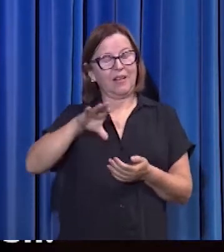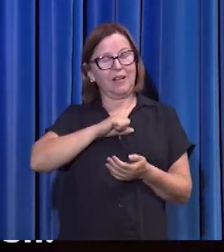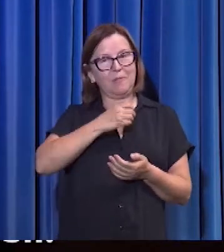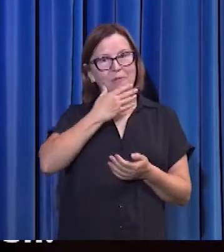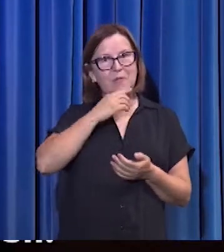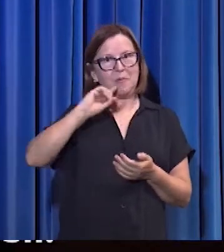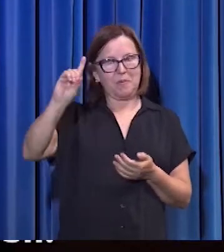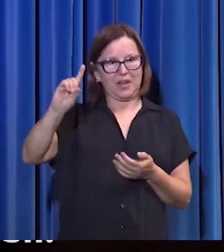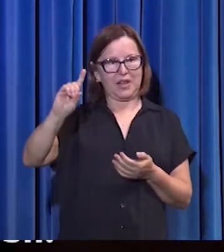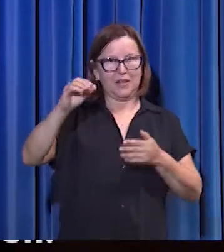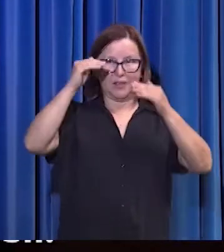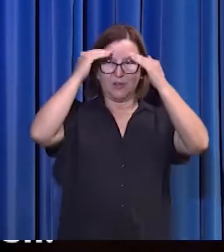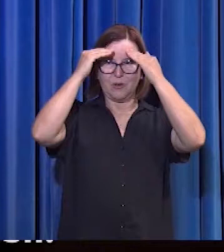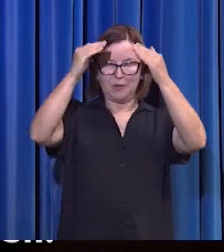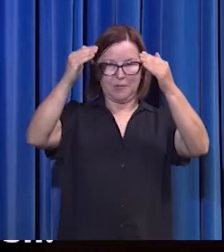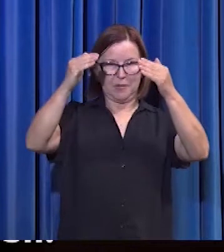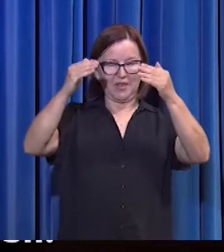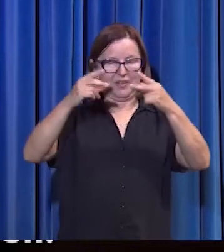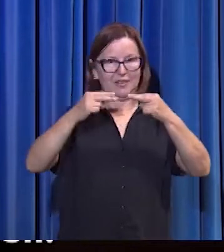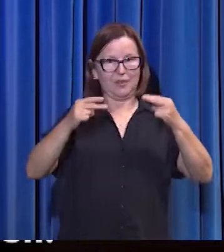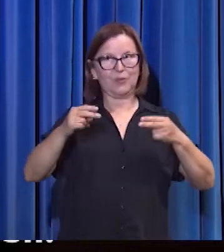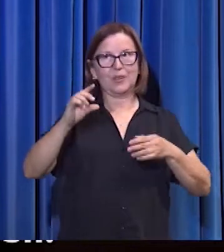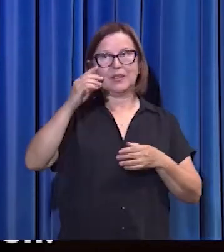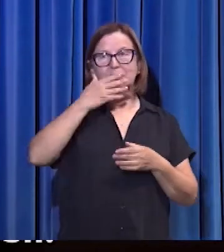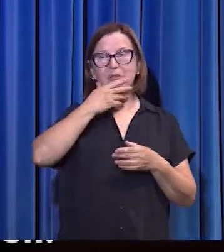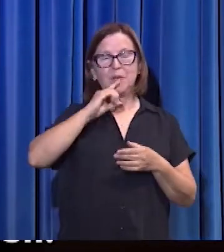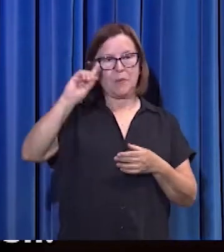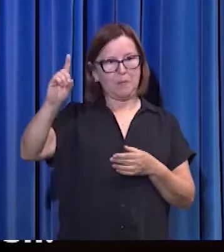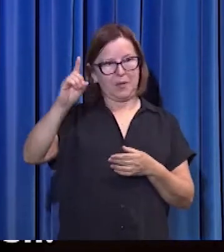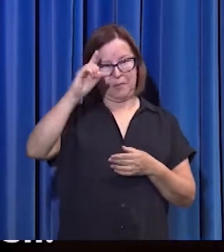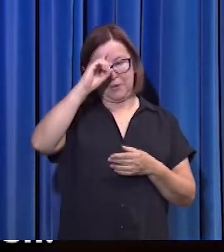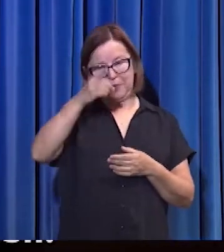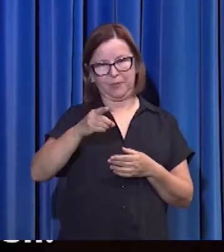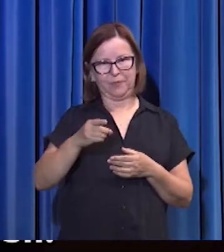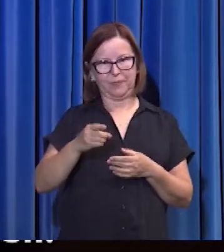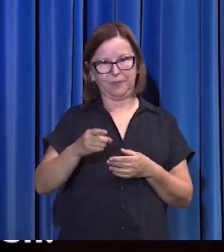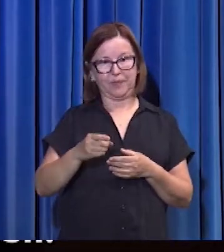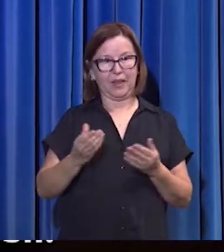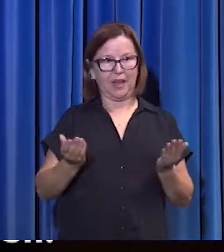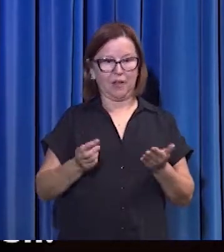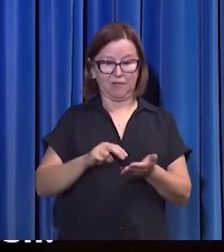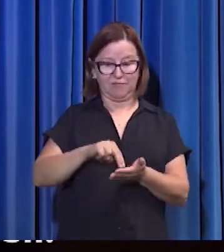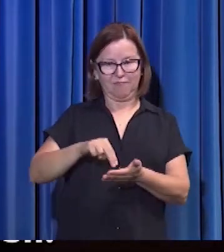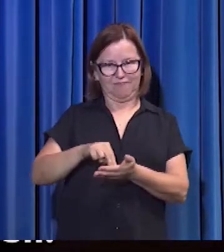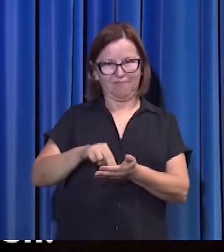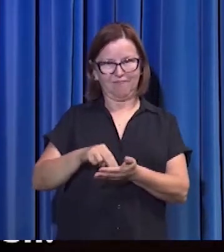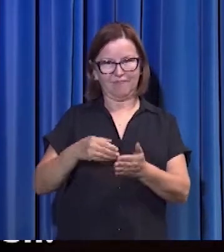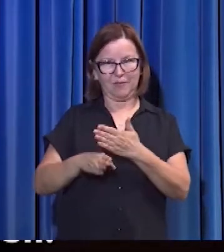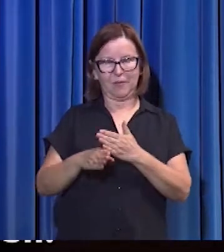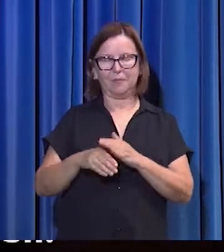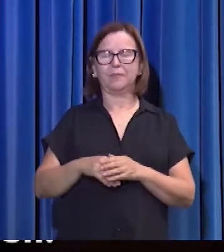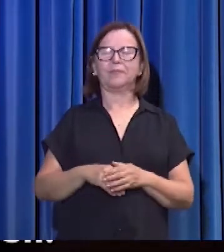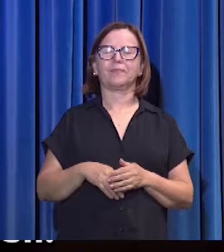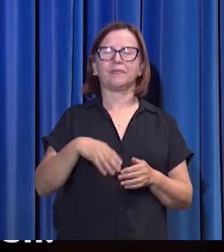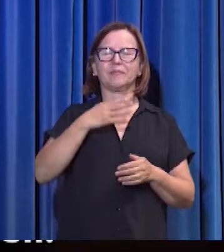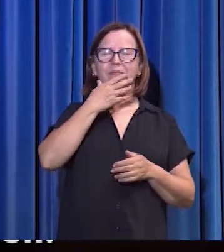Pai me ordenou. Levantai-vos, vamo-nos daqui. Pai querido,